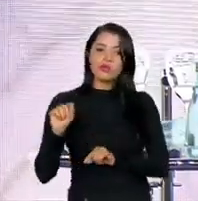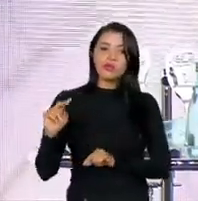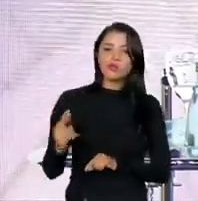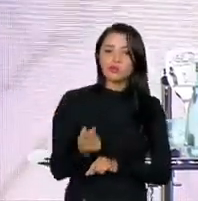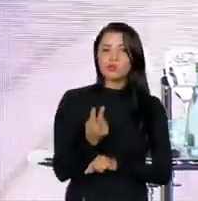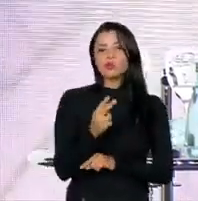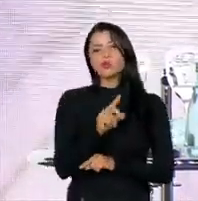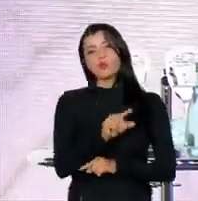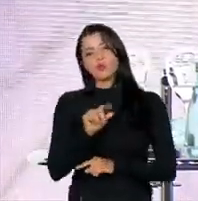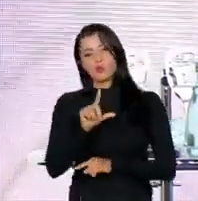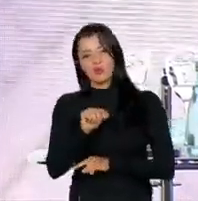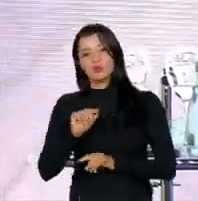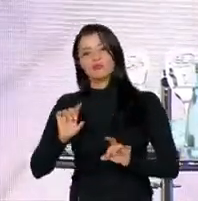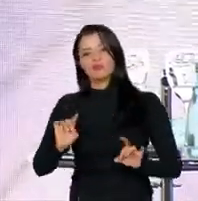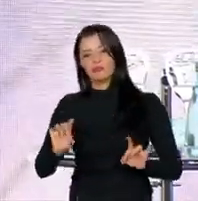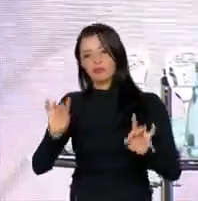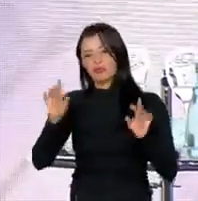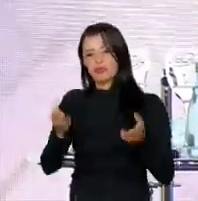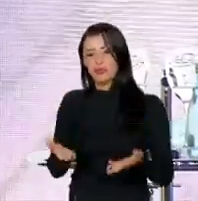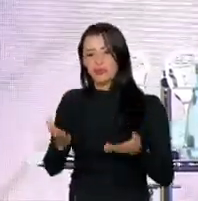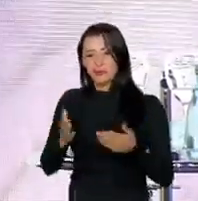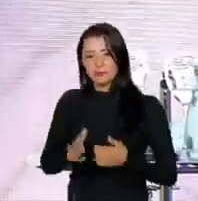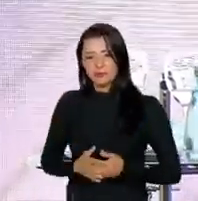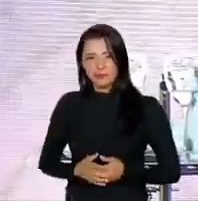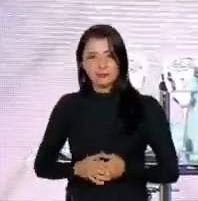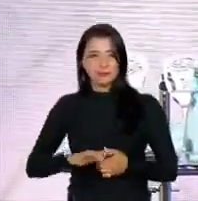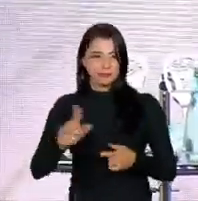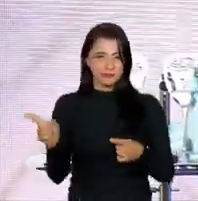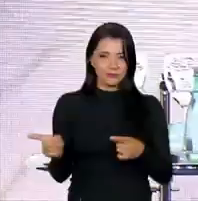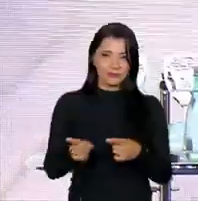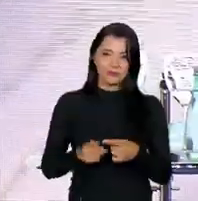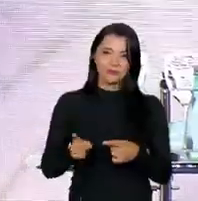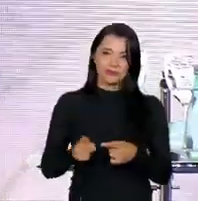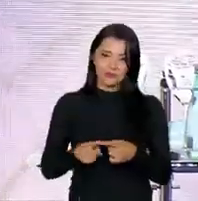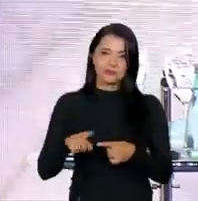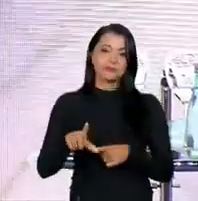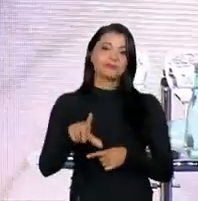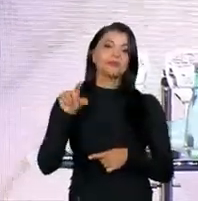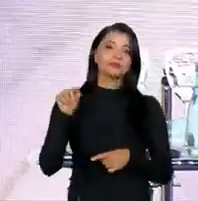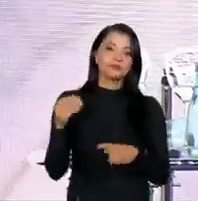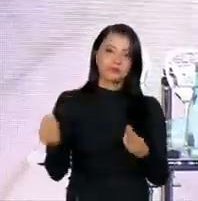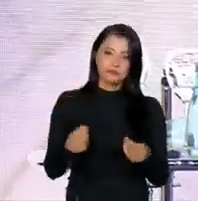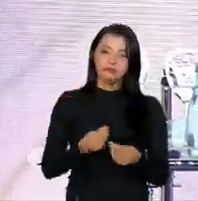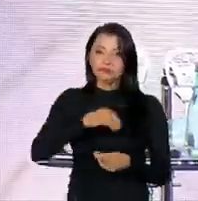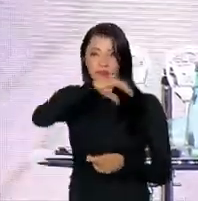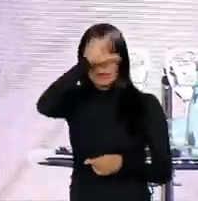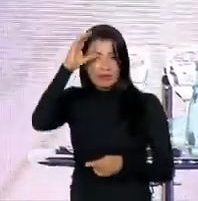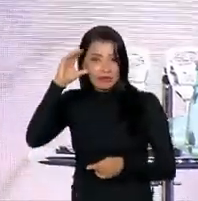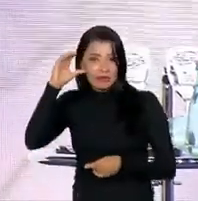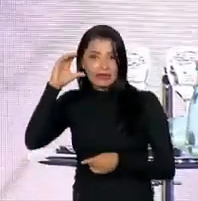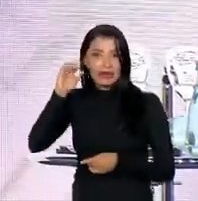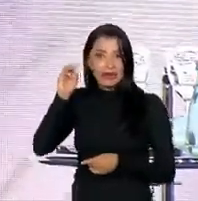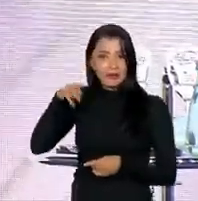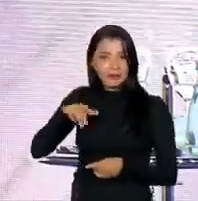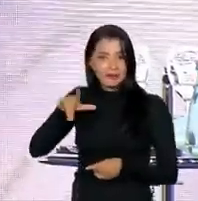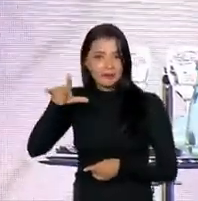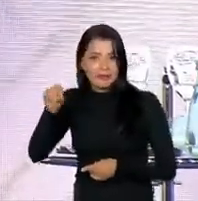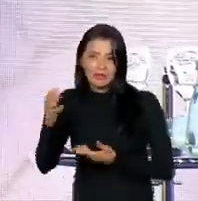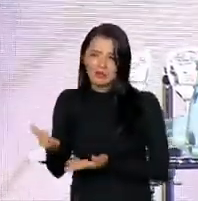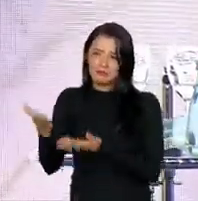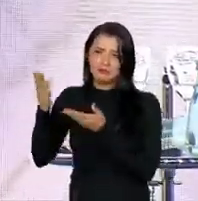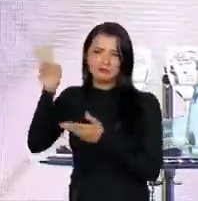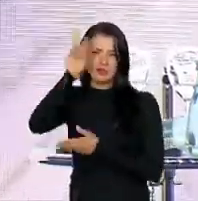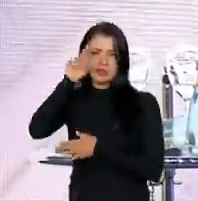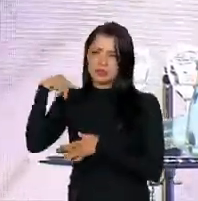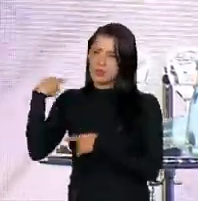duas escolhas especiais. A primeira, a escolha de Camilo Santana, né, essa história